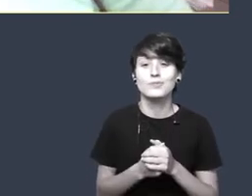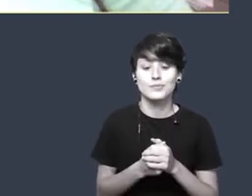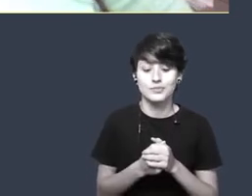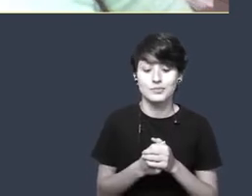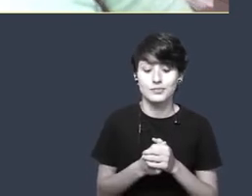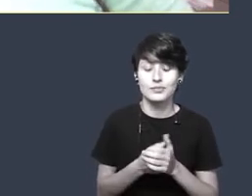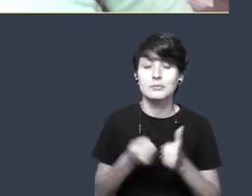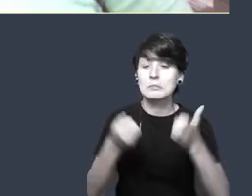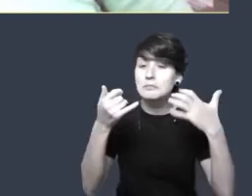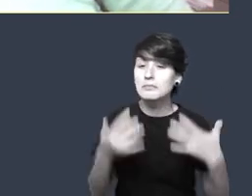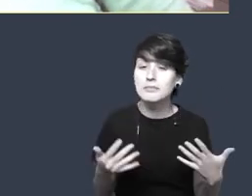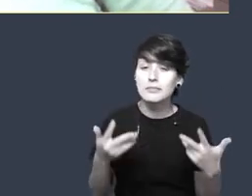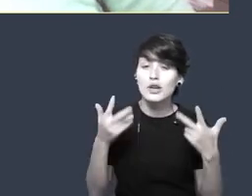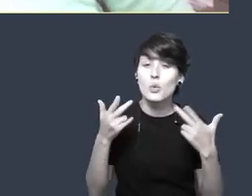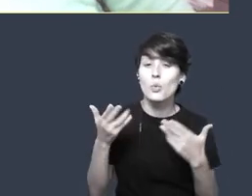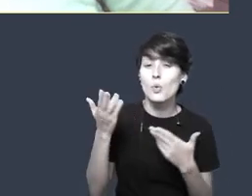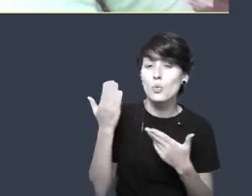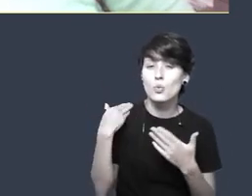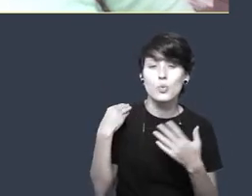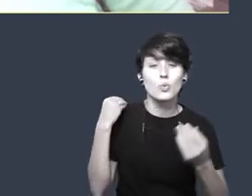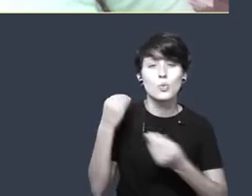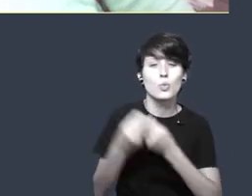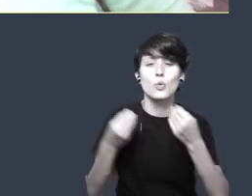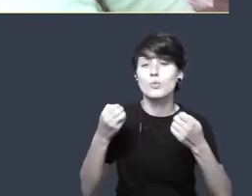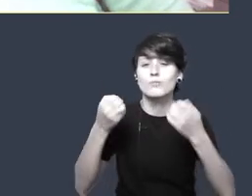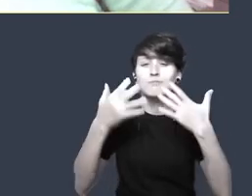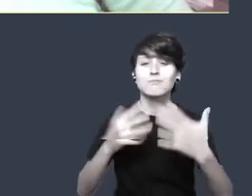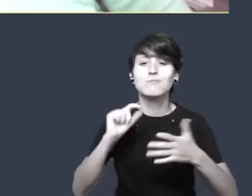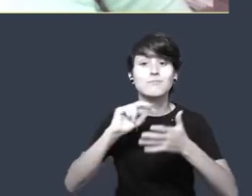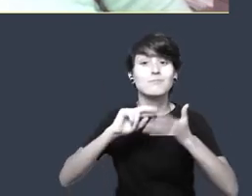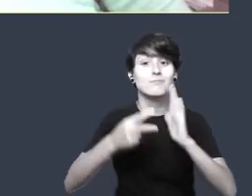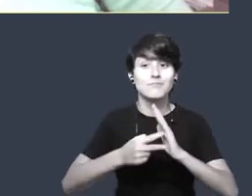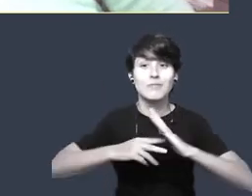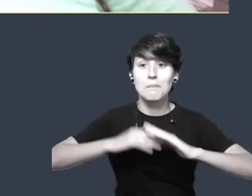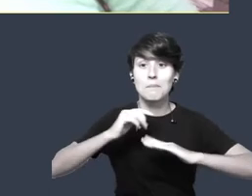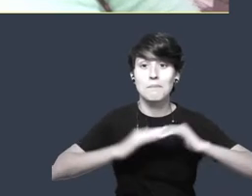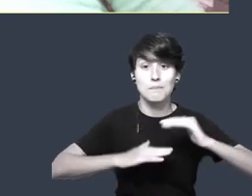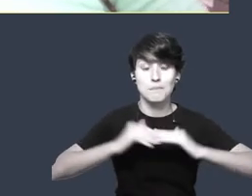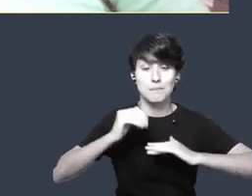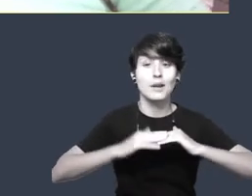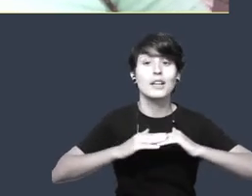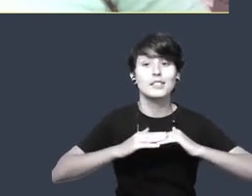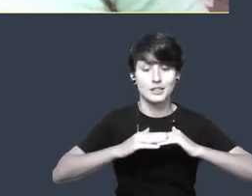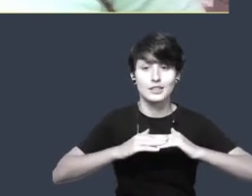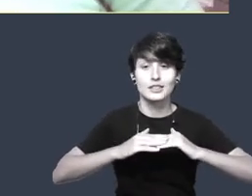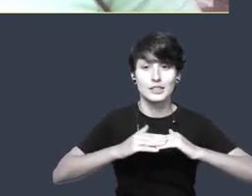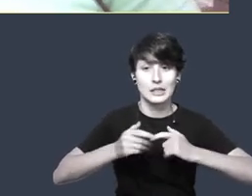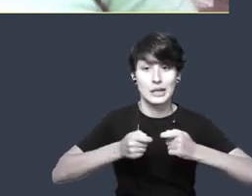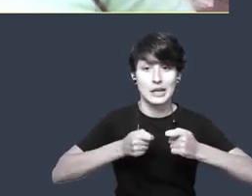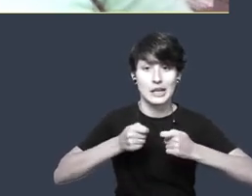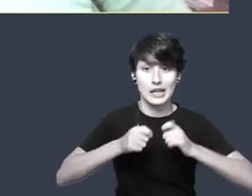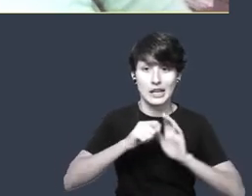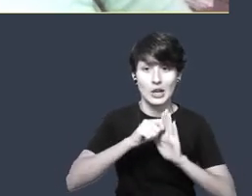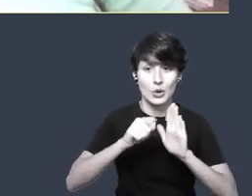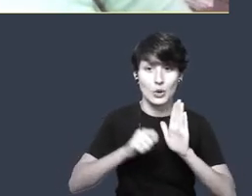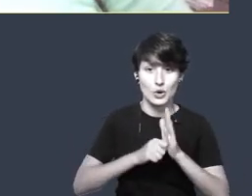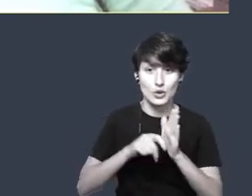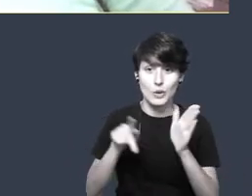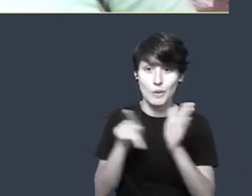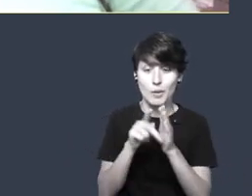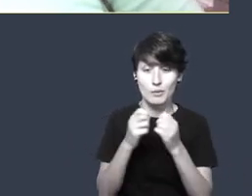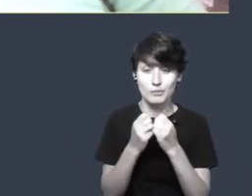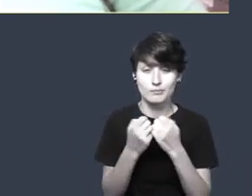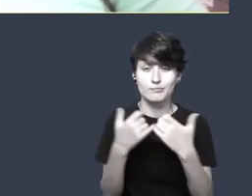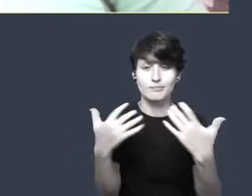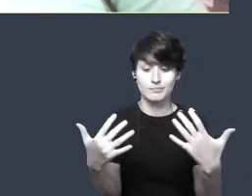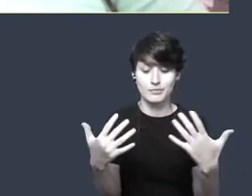fala anterior, como explicar o que significa na prática governança algorítmica para o público? Como isso está